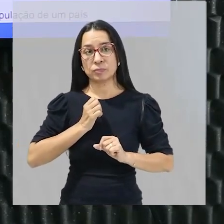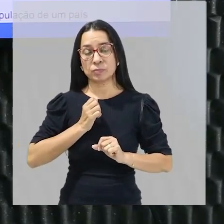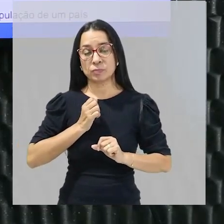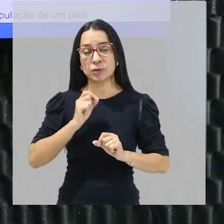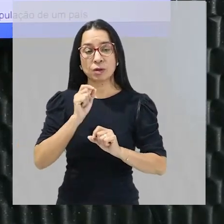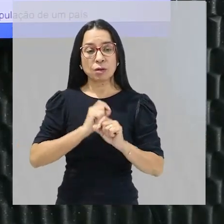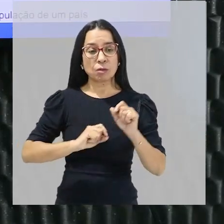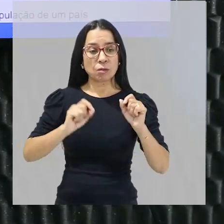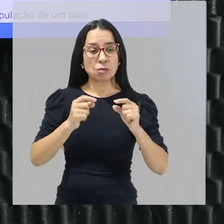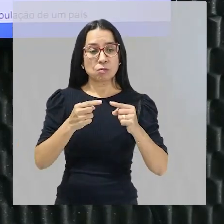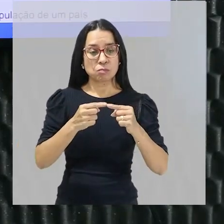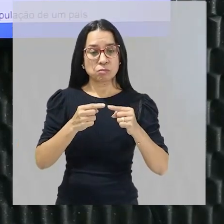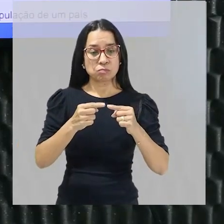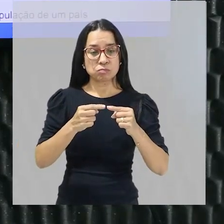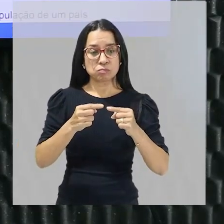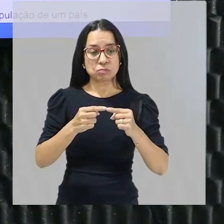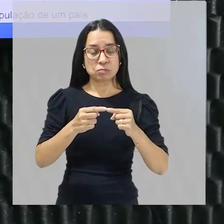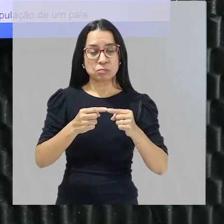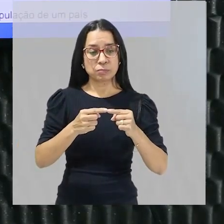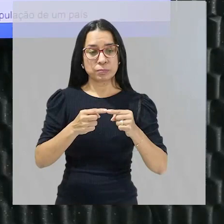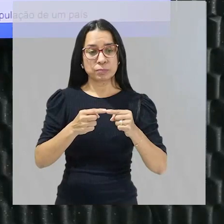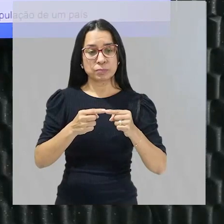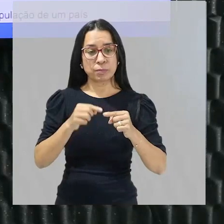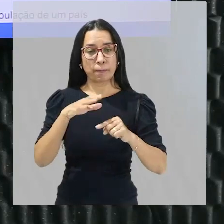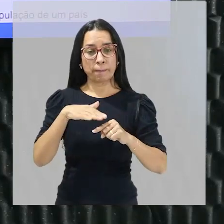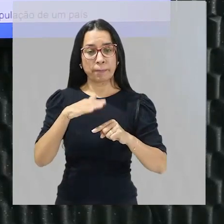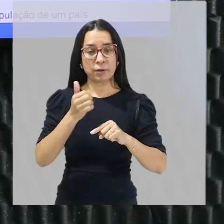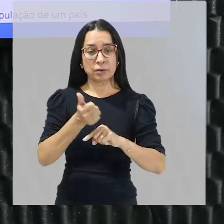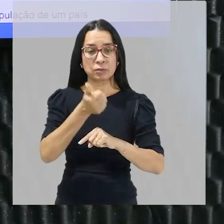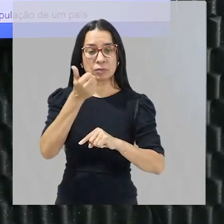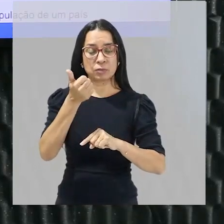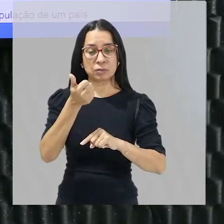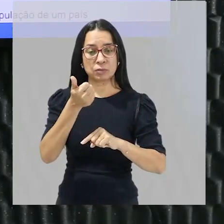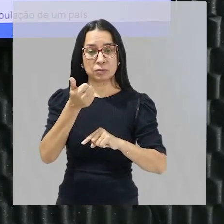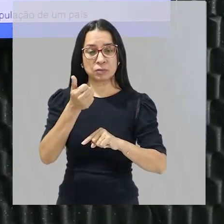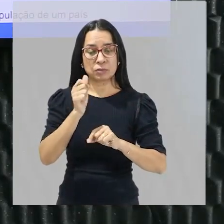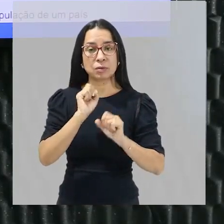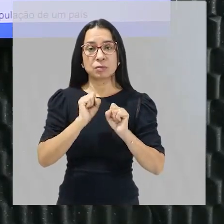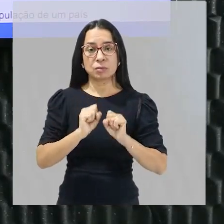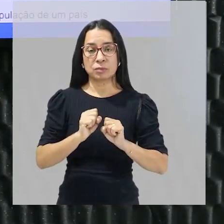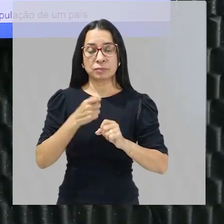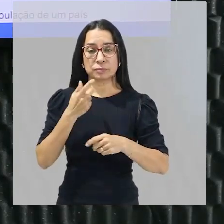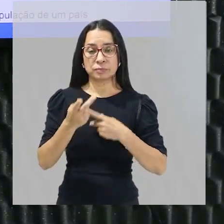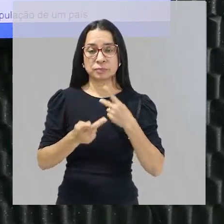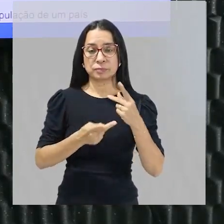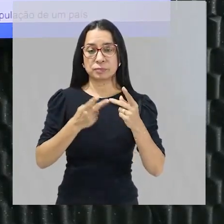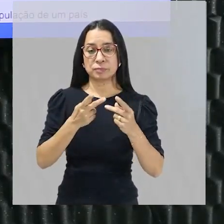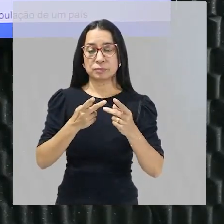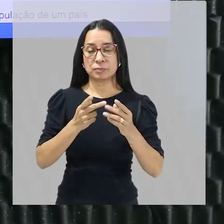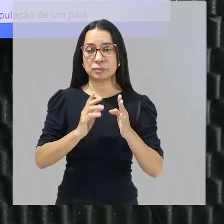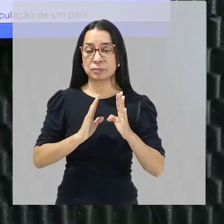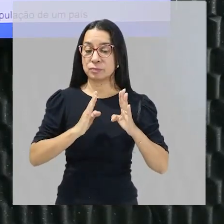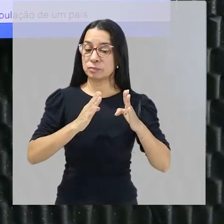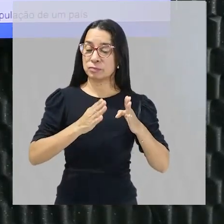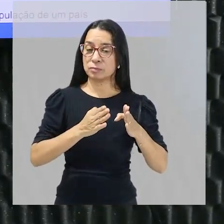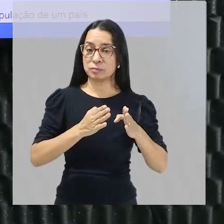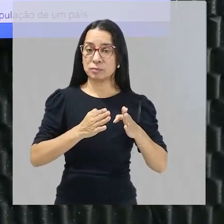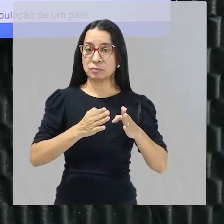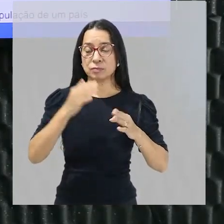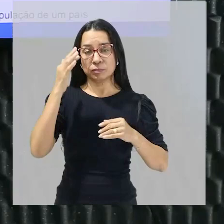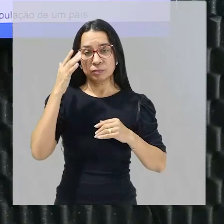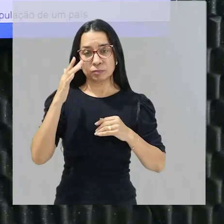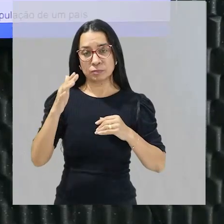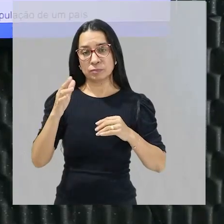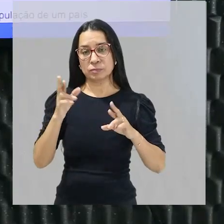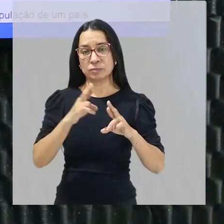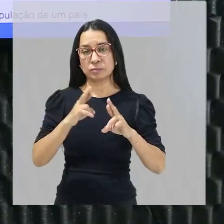se encaixa aqui, melhor, que nós podemos dizer que está no rumo desta reflexão sobre